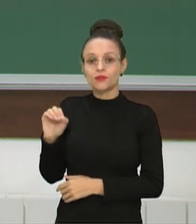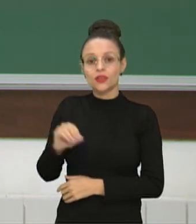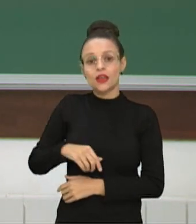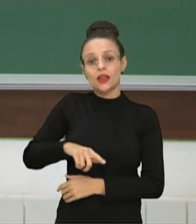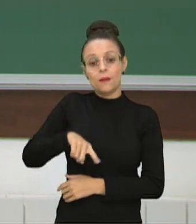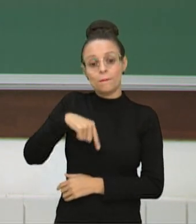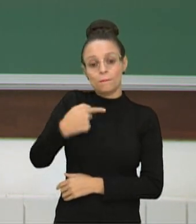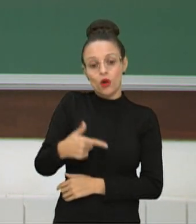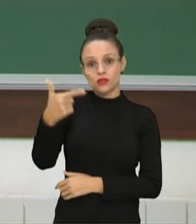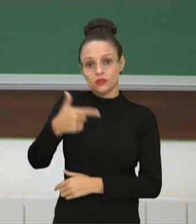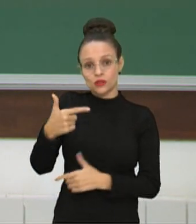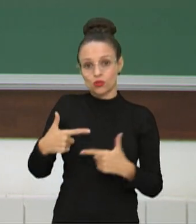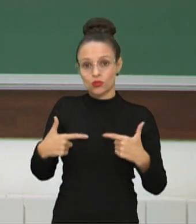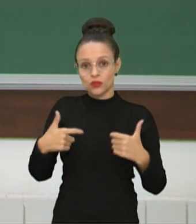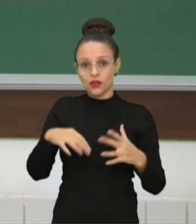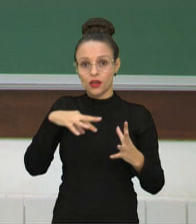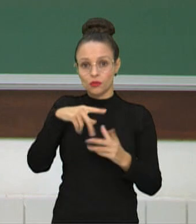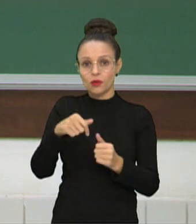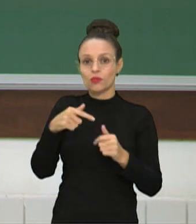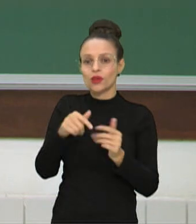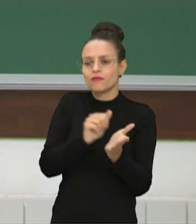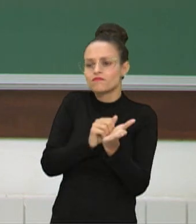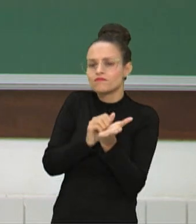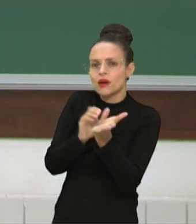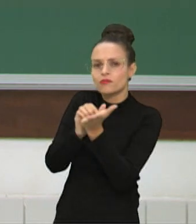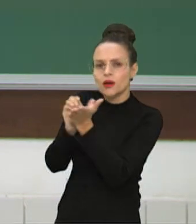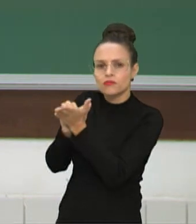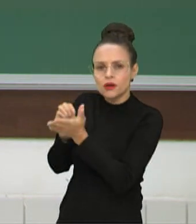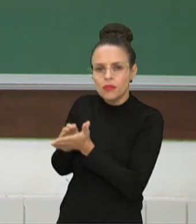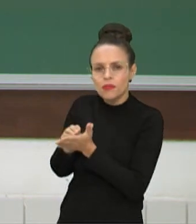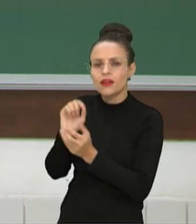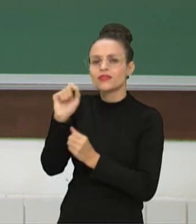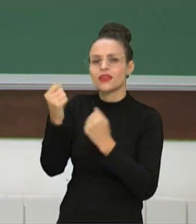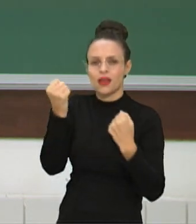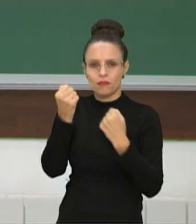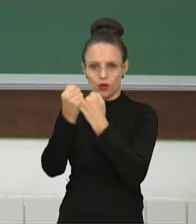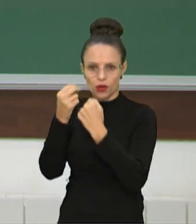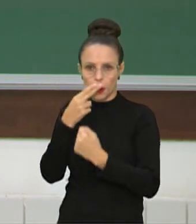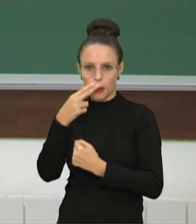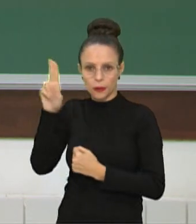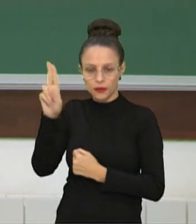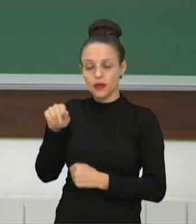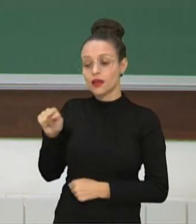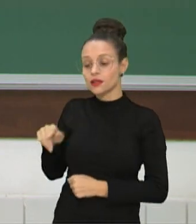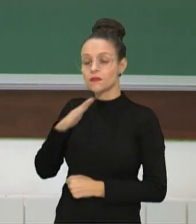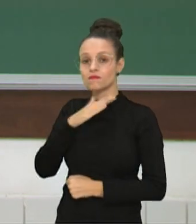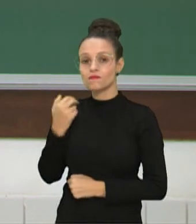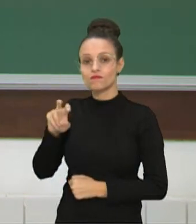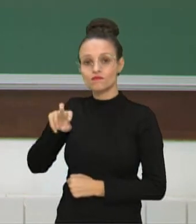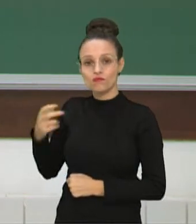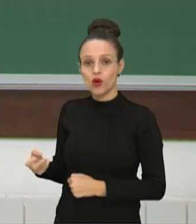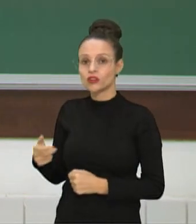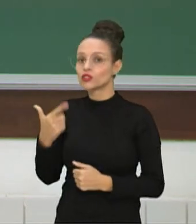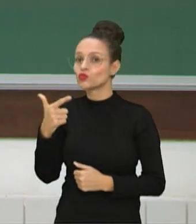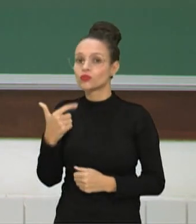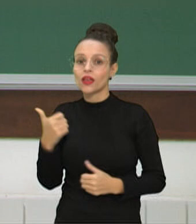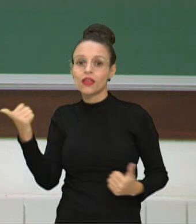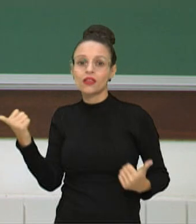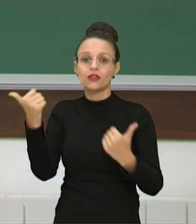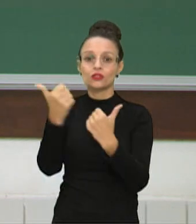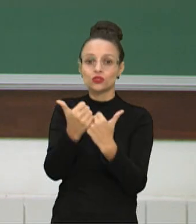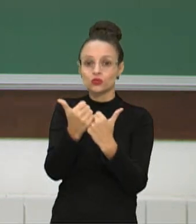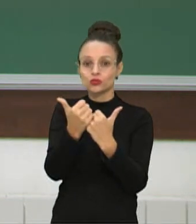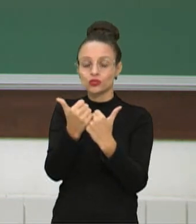Guerra Mundial, porque ele foi o que expulsou os alemães, os nazistas da região. E com a sua morte não existe a reposição de um